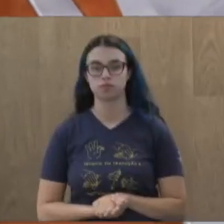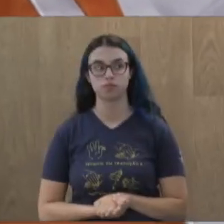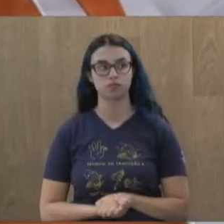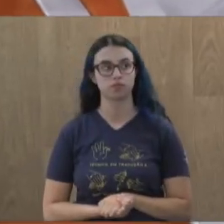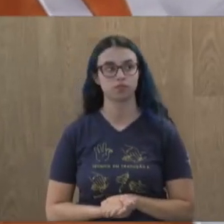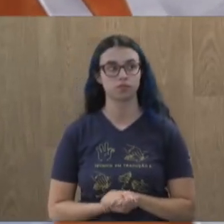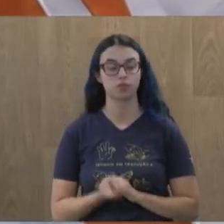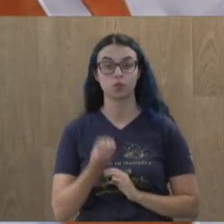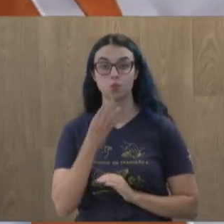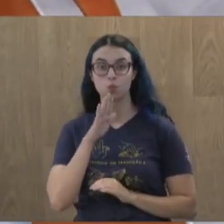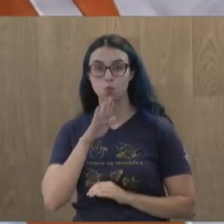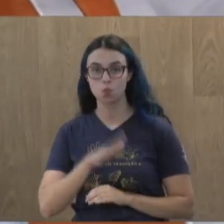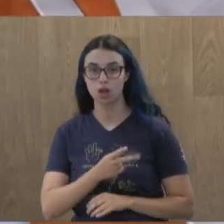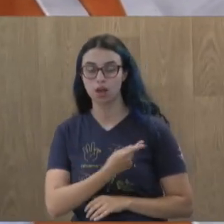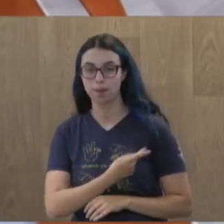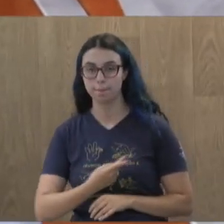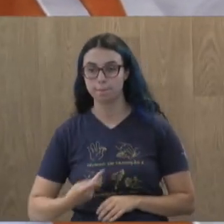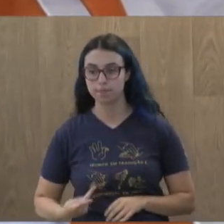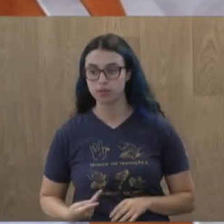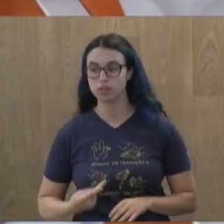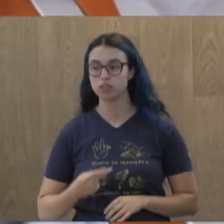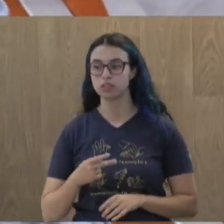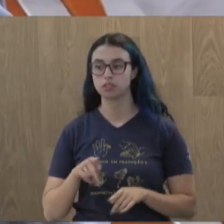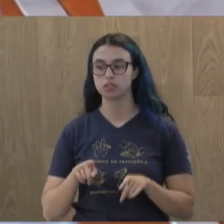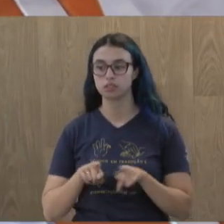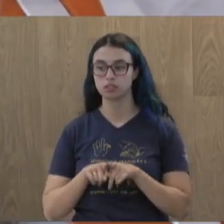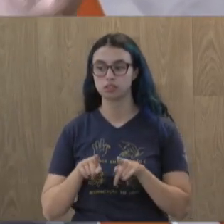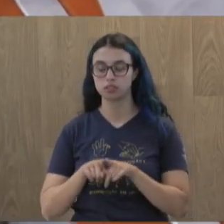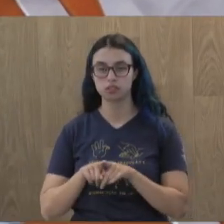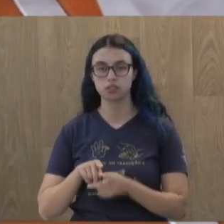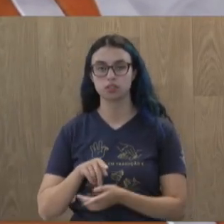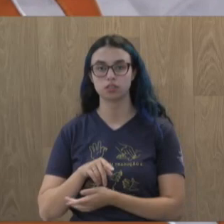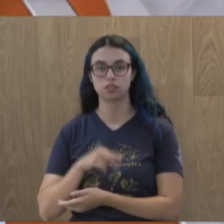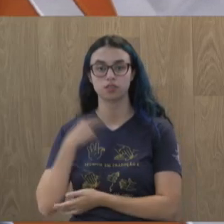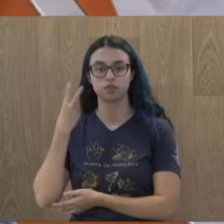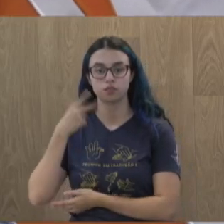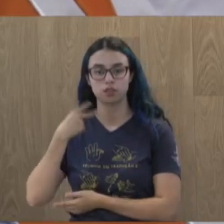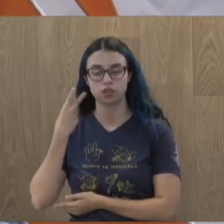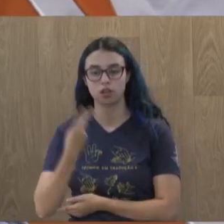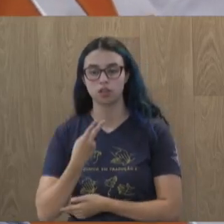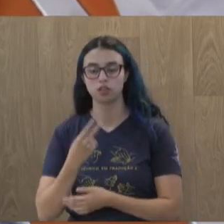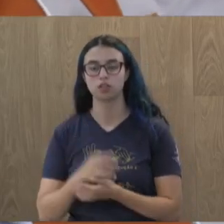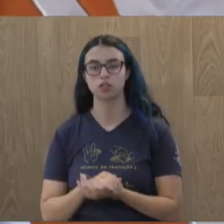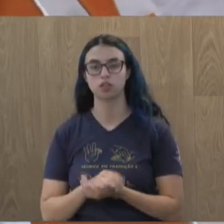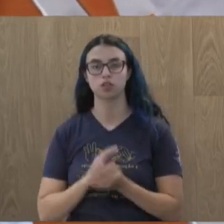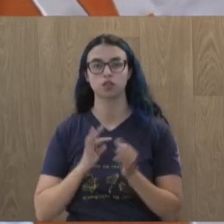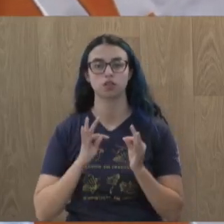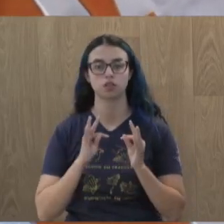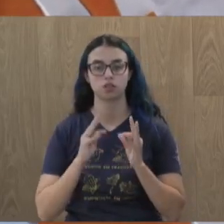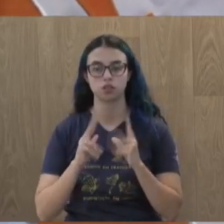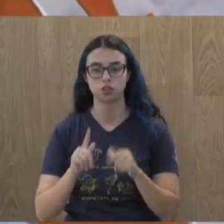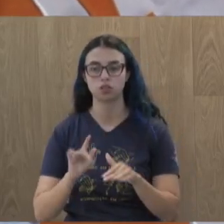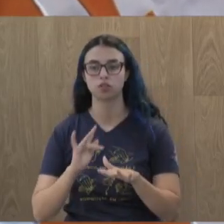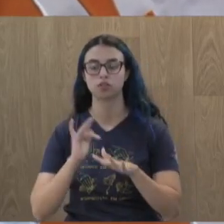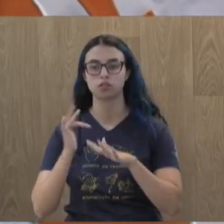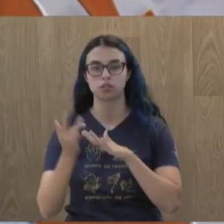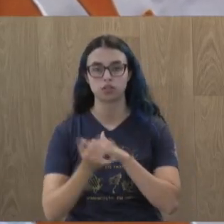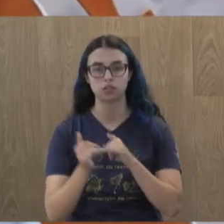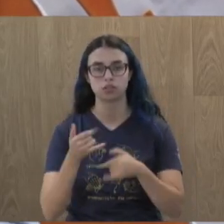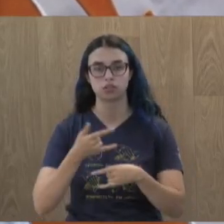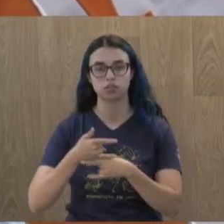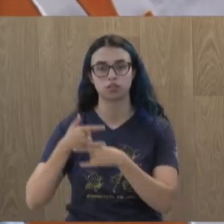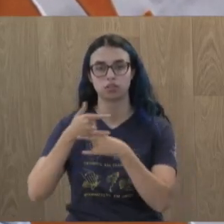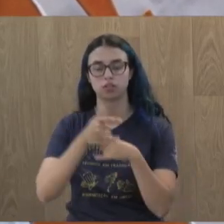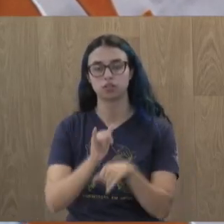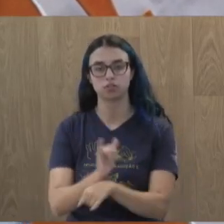Boa tarde, senhor presidente, em exercício, Israel da Farmácia. Boa tarde, nobres colegas vereadores, a todos que assistem pela TV Câmara, Net Câmara.